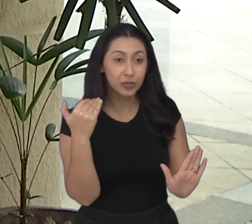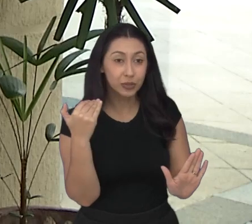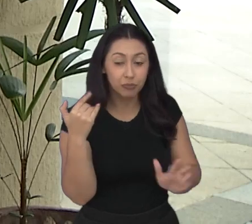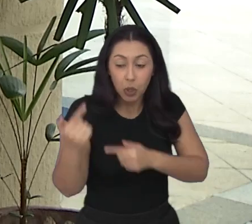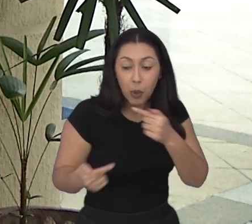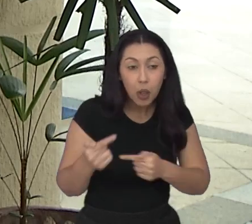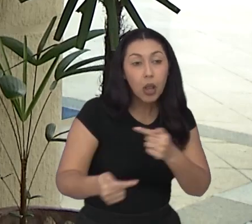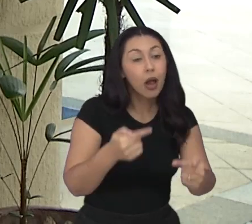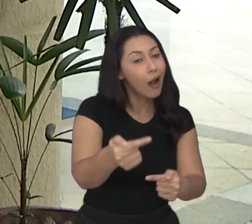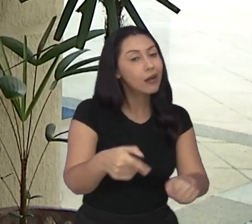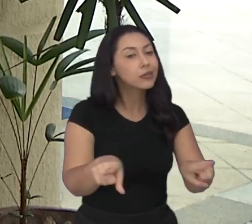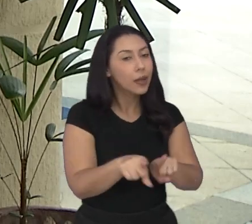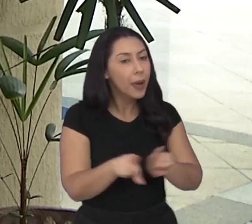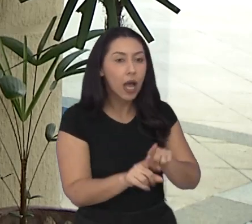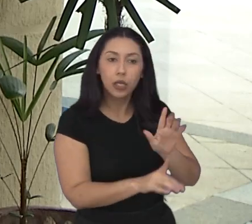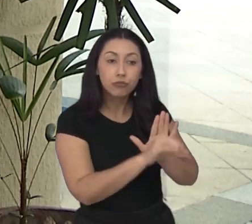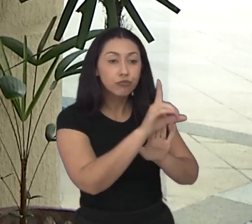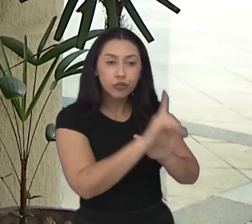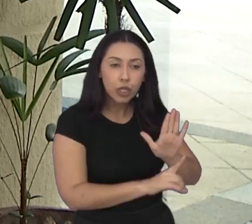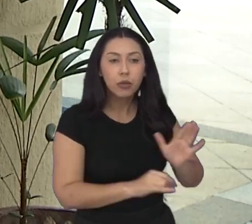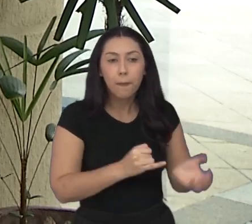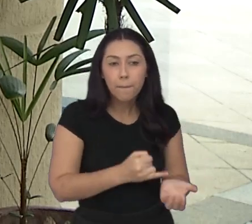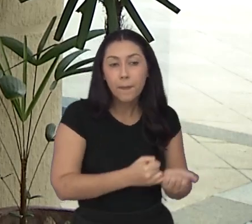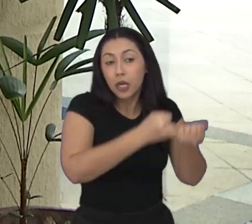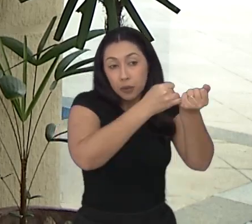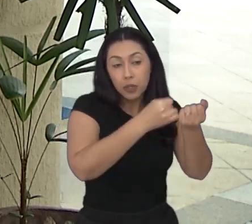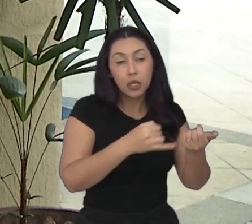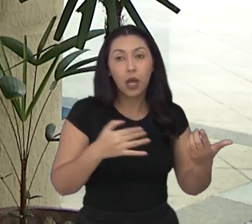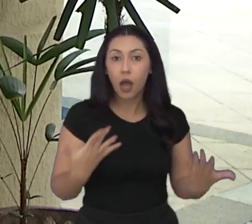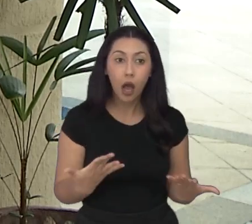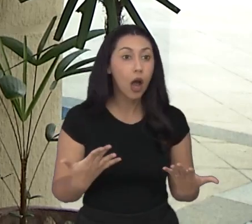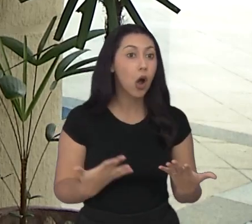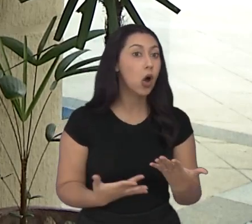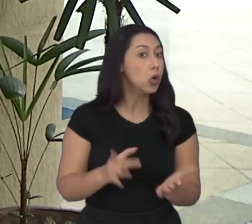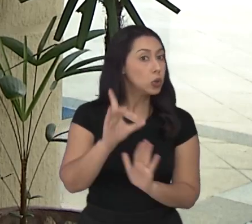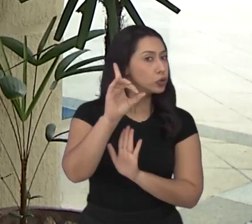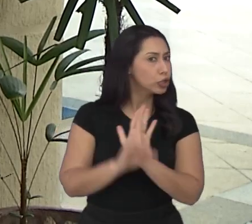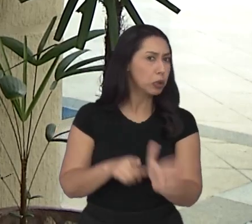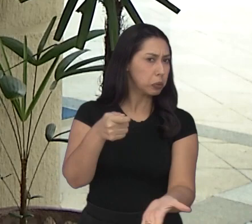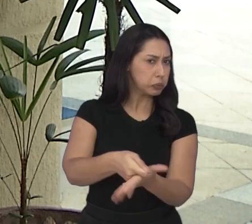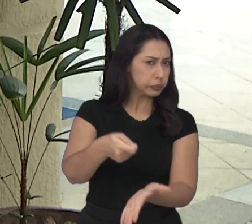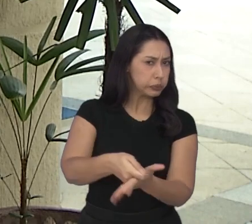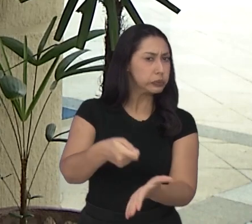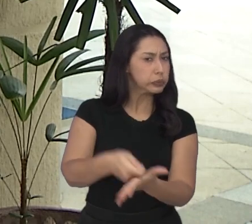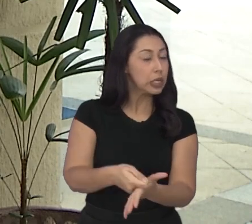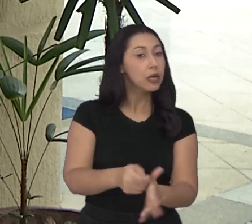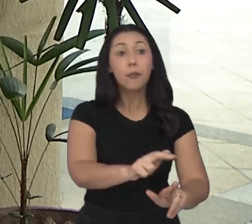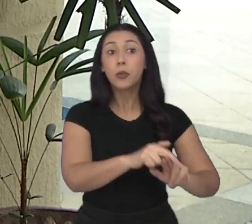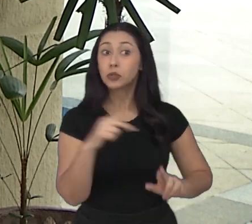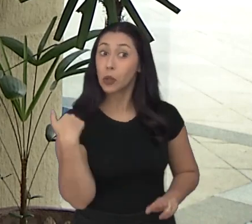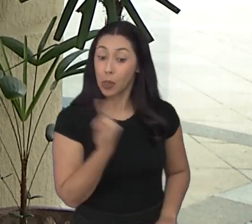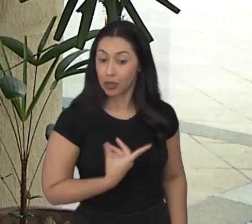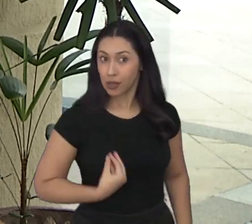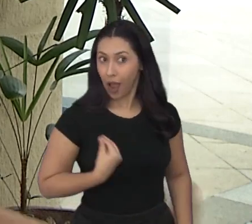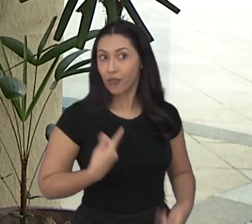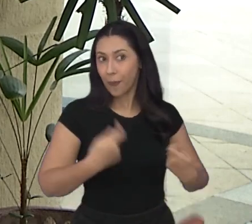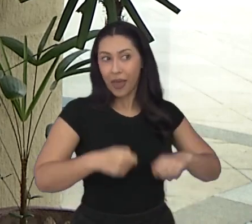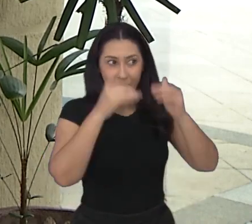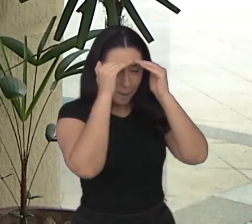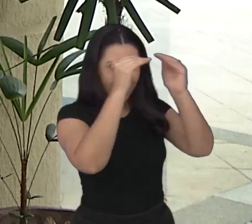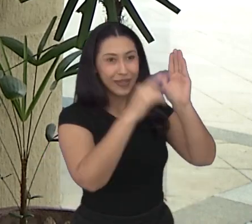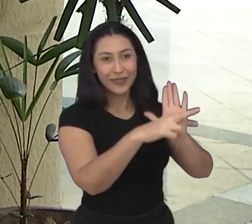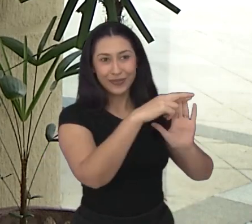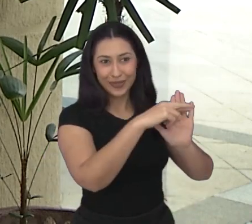E dentre eles nós temos o direito patrimonial, o direito das suplicações. Então, a nossa vida é